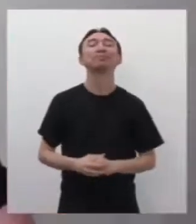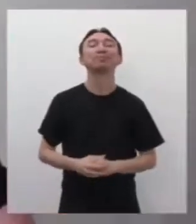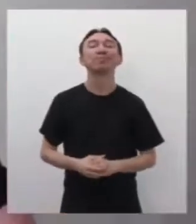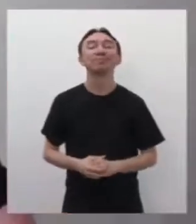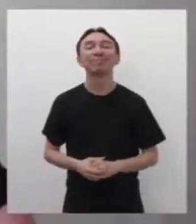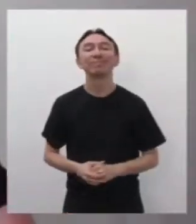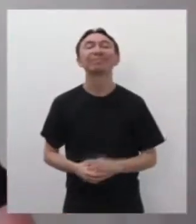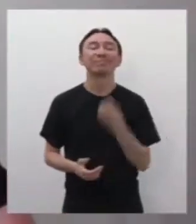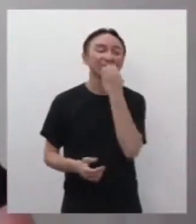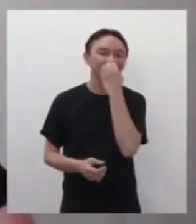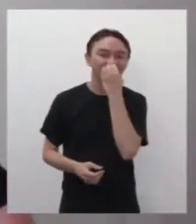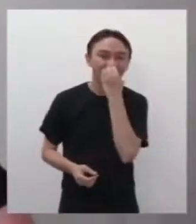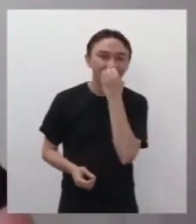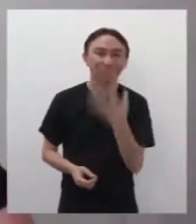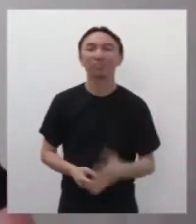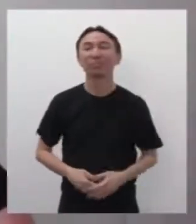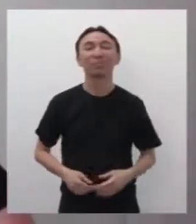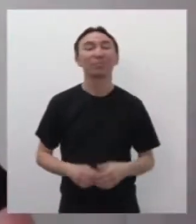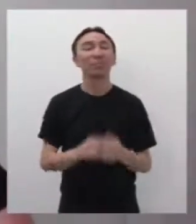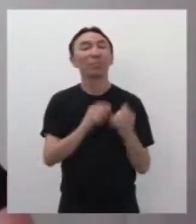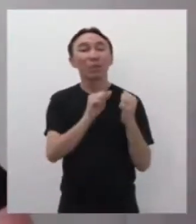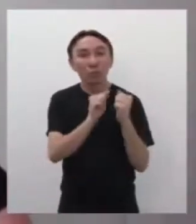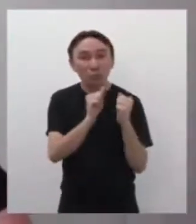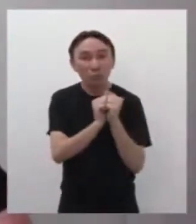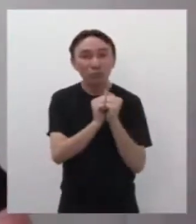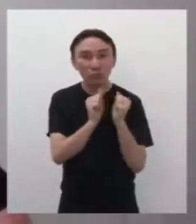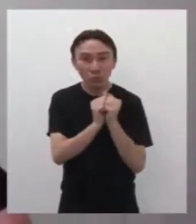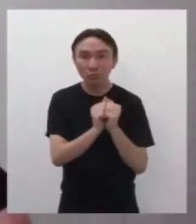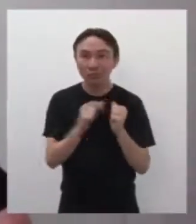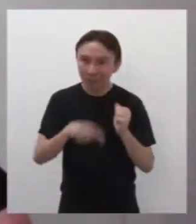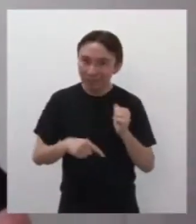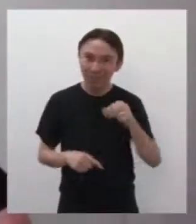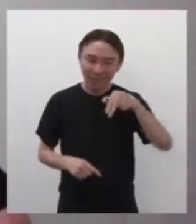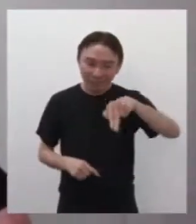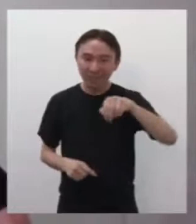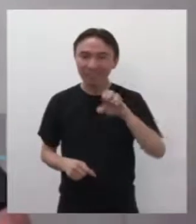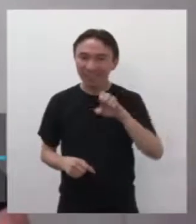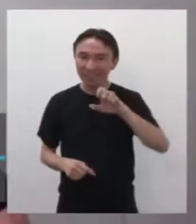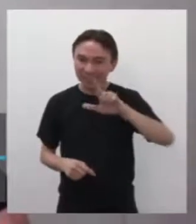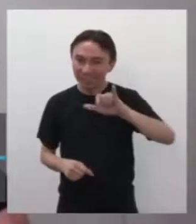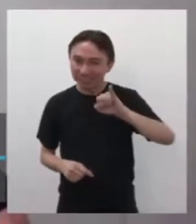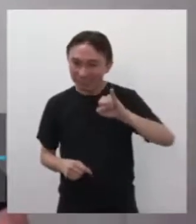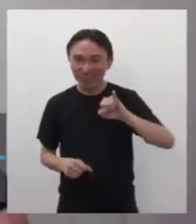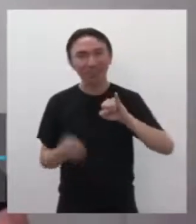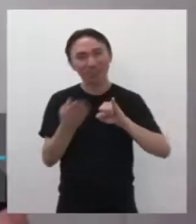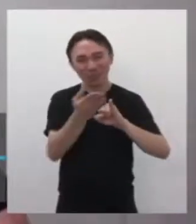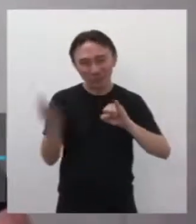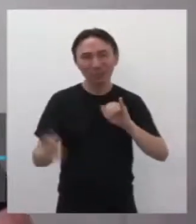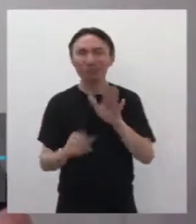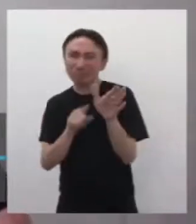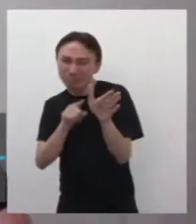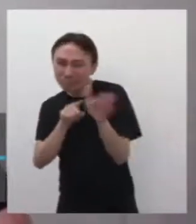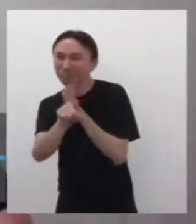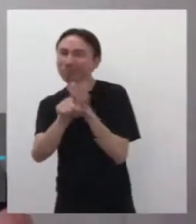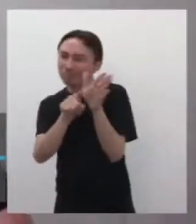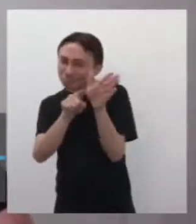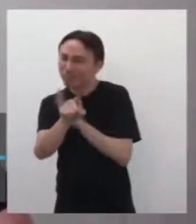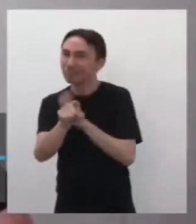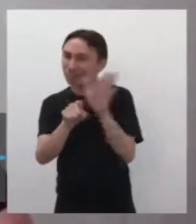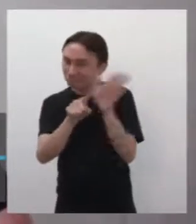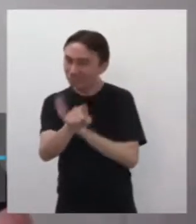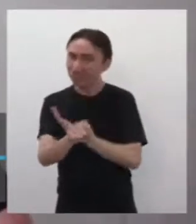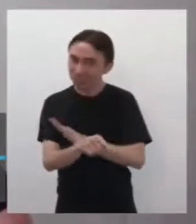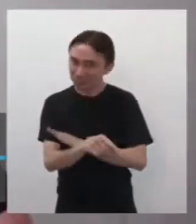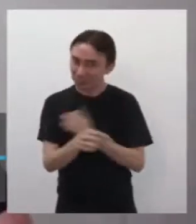Perfeito. A Nelly, junto comigo, vai estar aqui colhendo as perguntas que vocês fizerem. Então, é bem importante